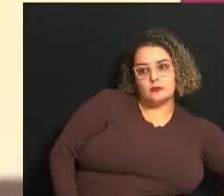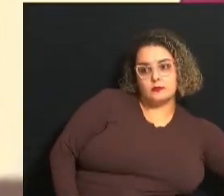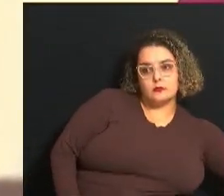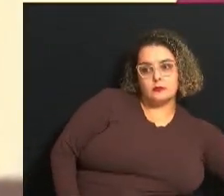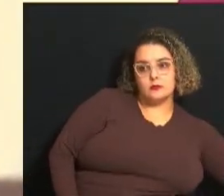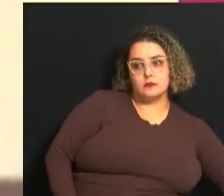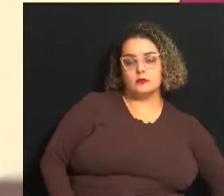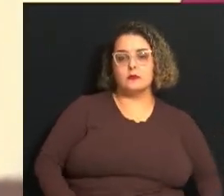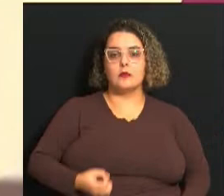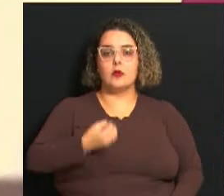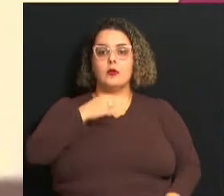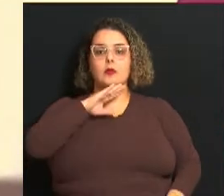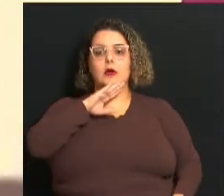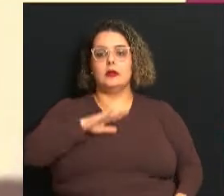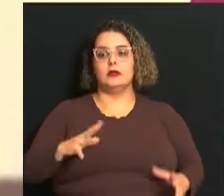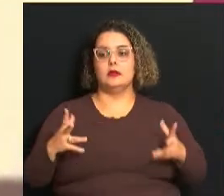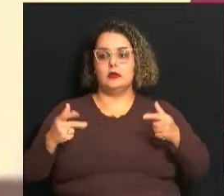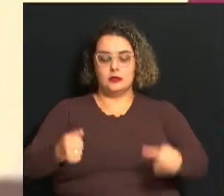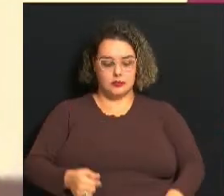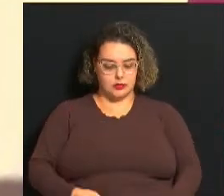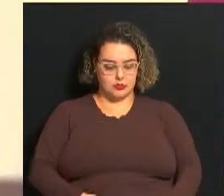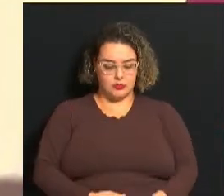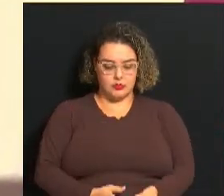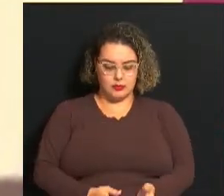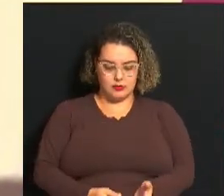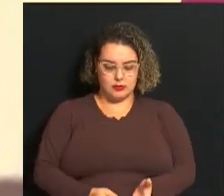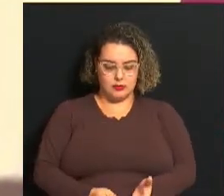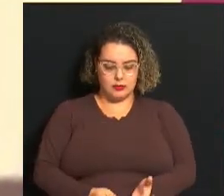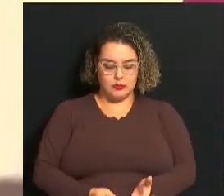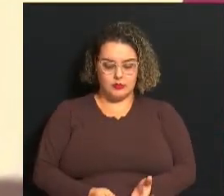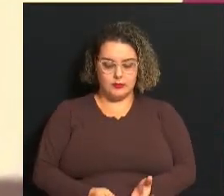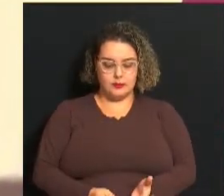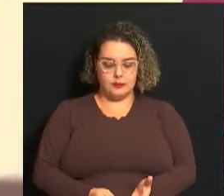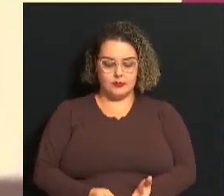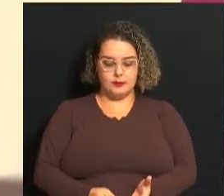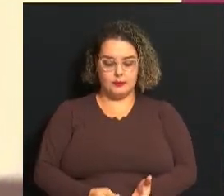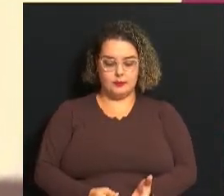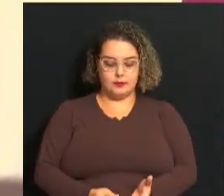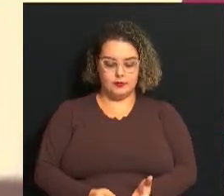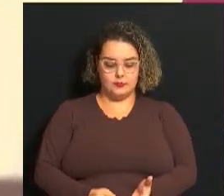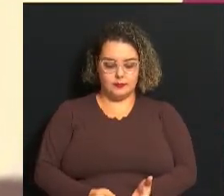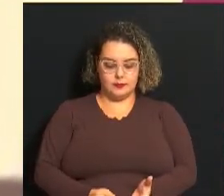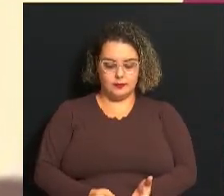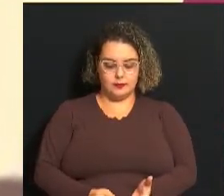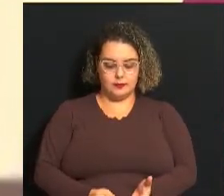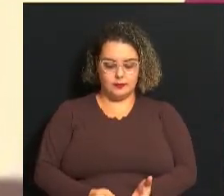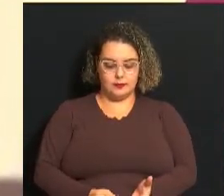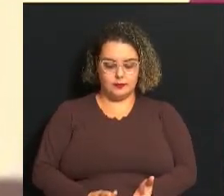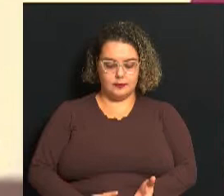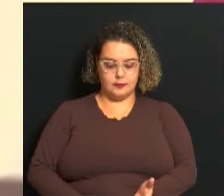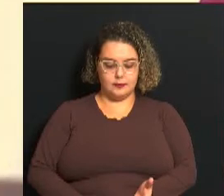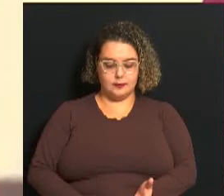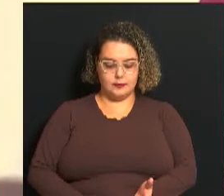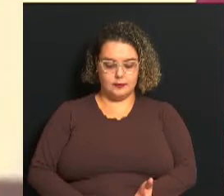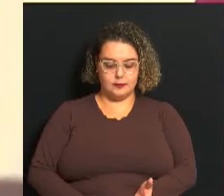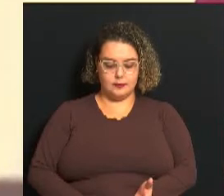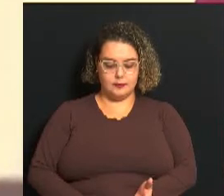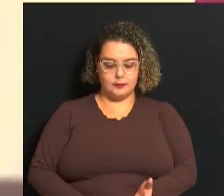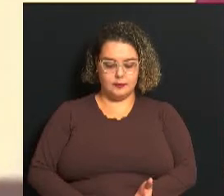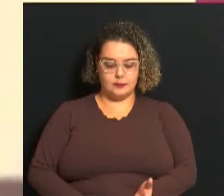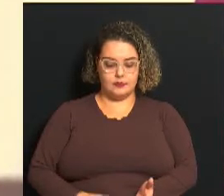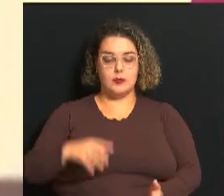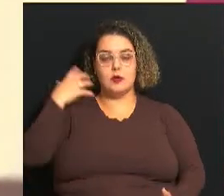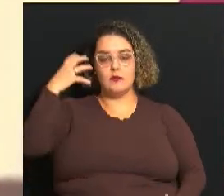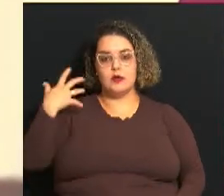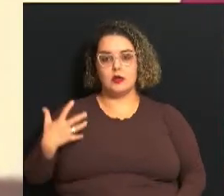Oi boa tarde a todas e todos eu sou Guida Calisto sua vereadora pelo PT aqui no município